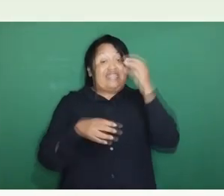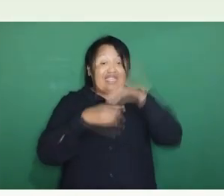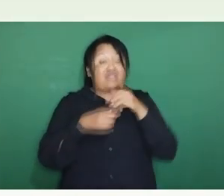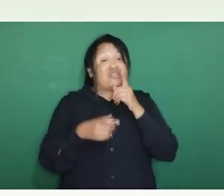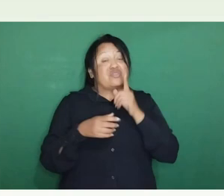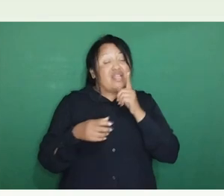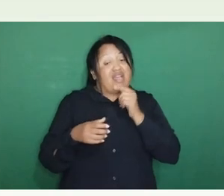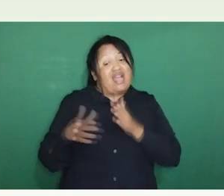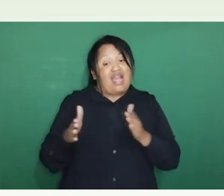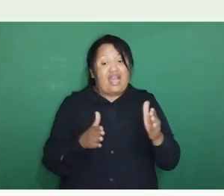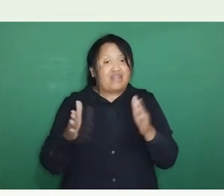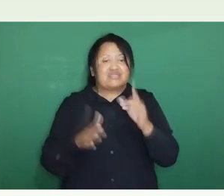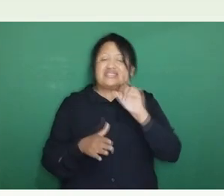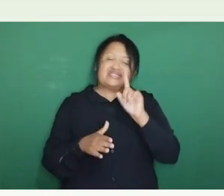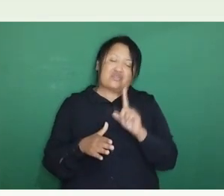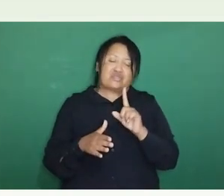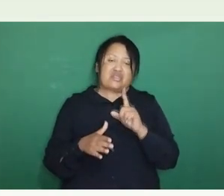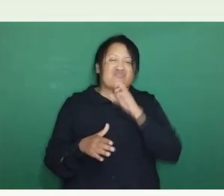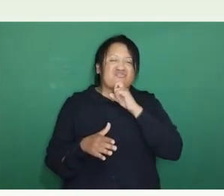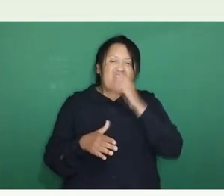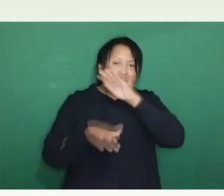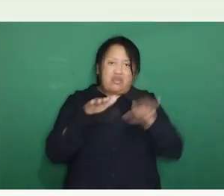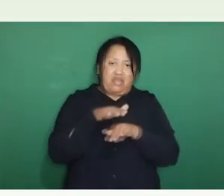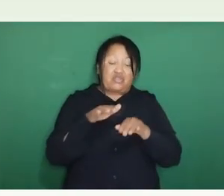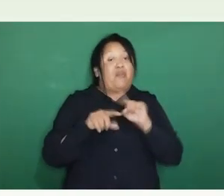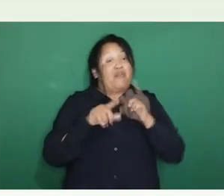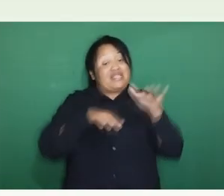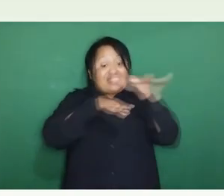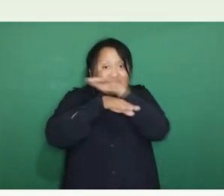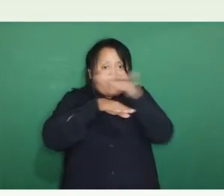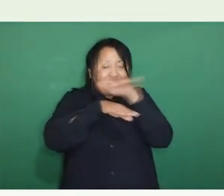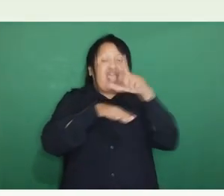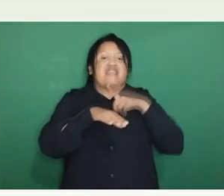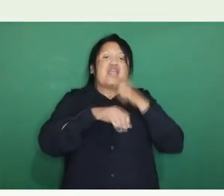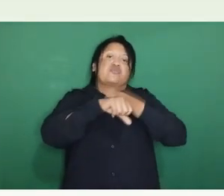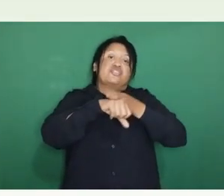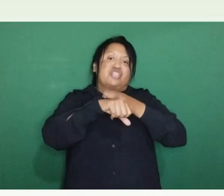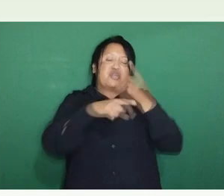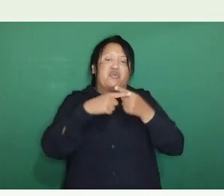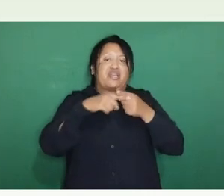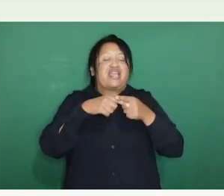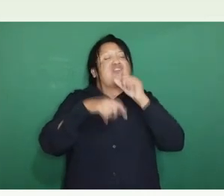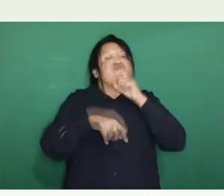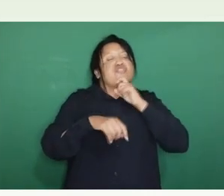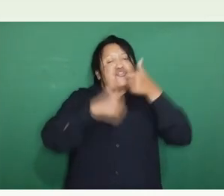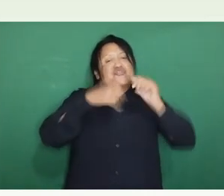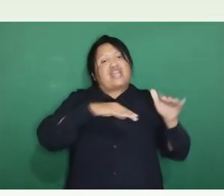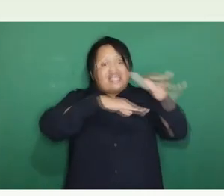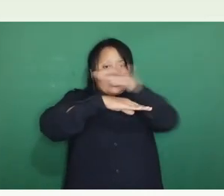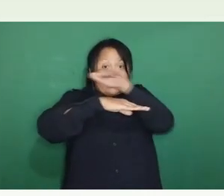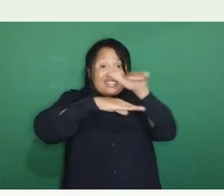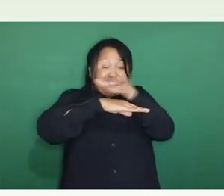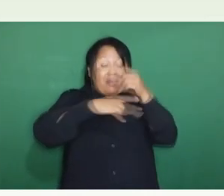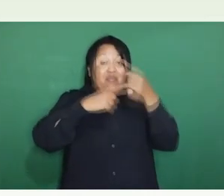a água dos Lagos não são congeladas e aqui na superfície Você tem o gelo por que que o gelo tá na superfície